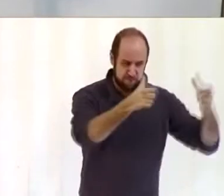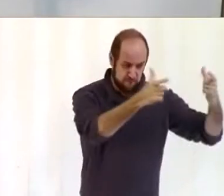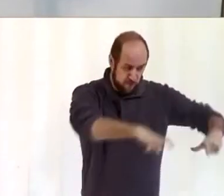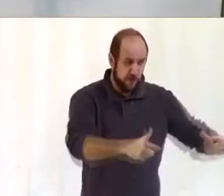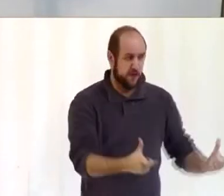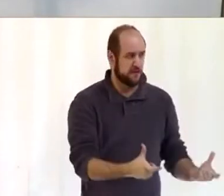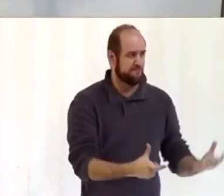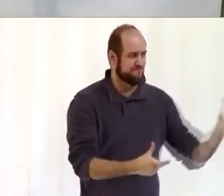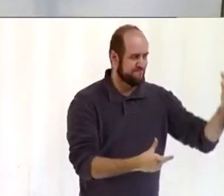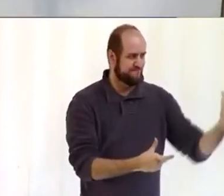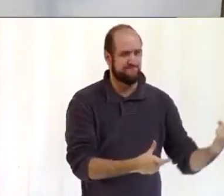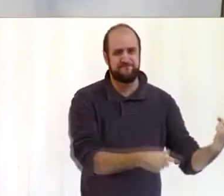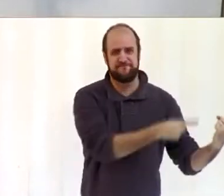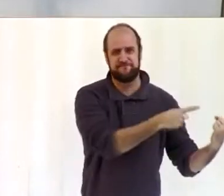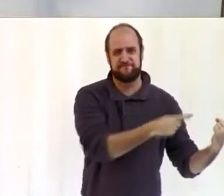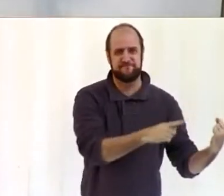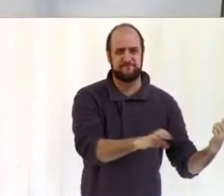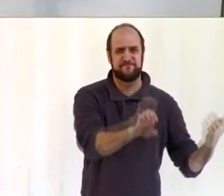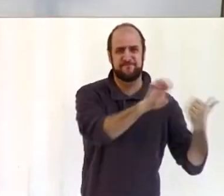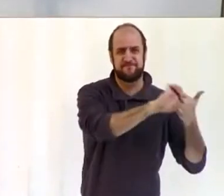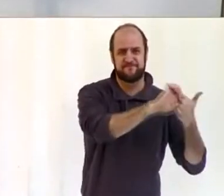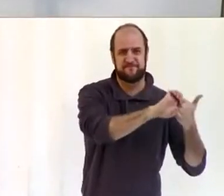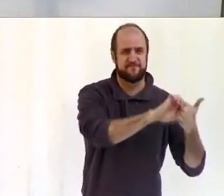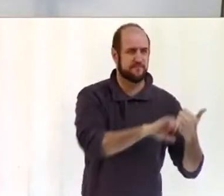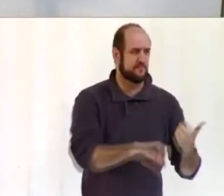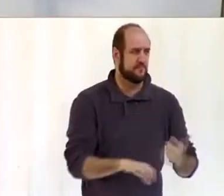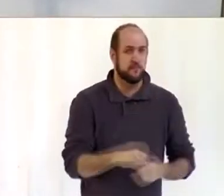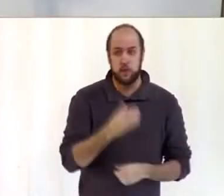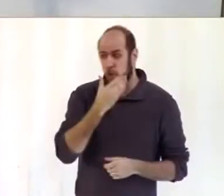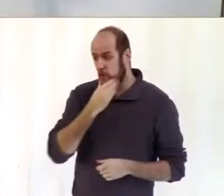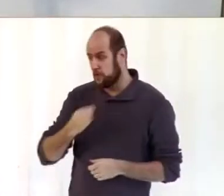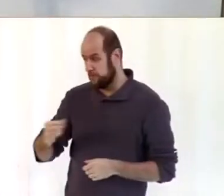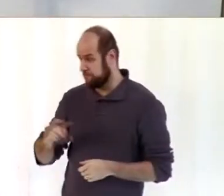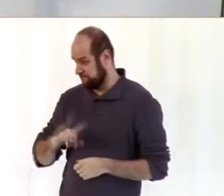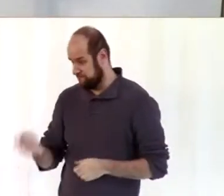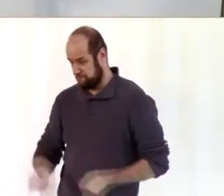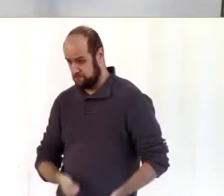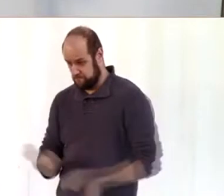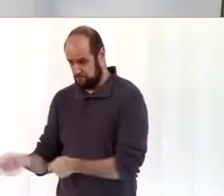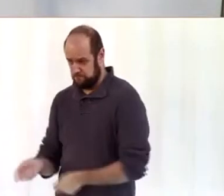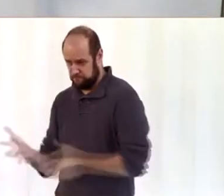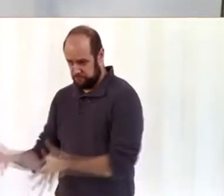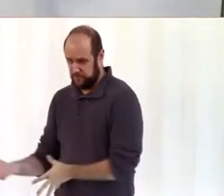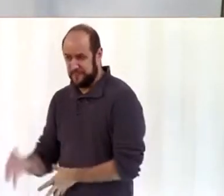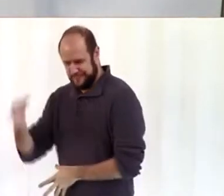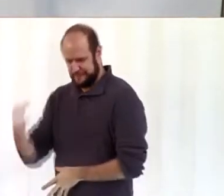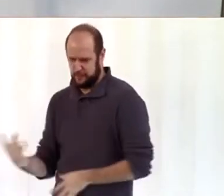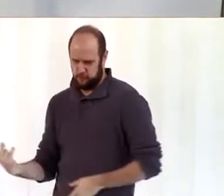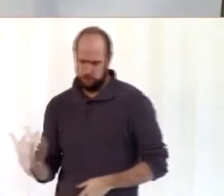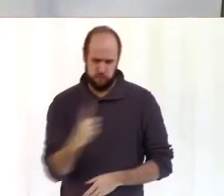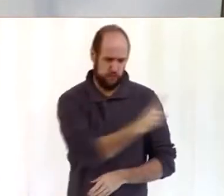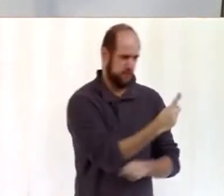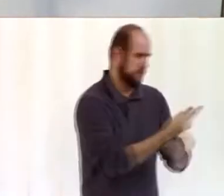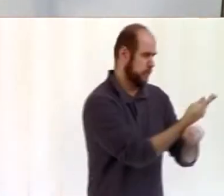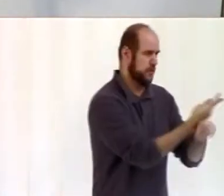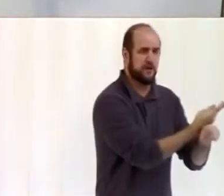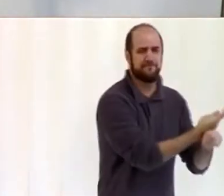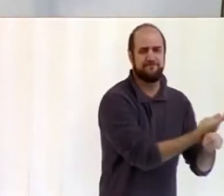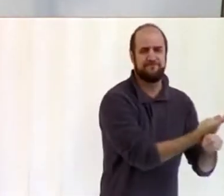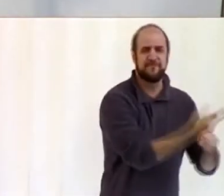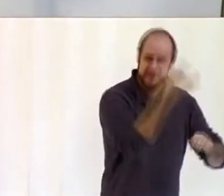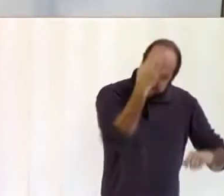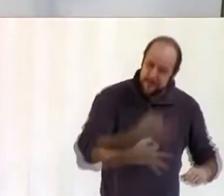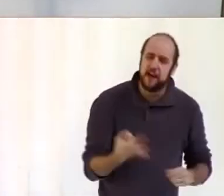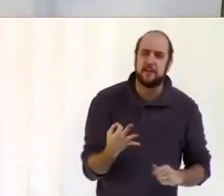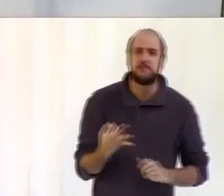ali, ele fez aquilo que deveria ter feito, ele buscou a Deus. Ele buscou o Senhor. E este